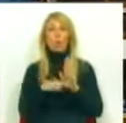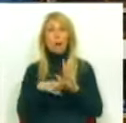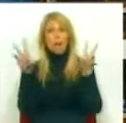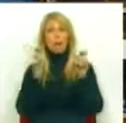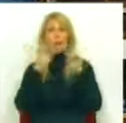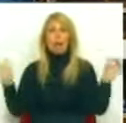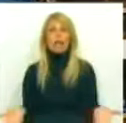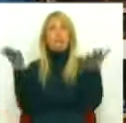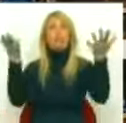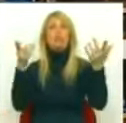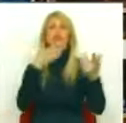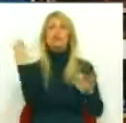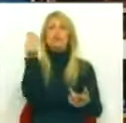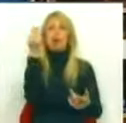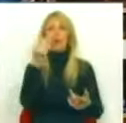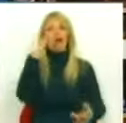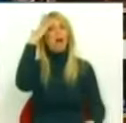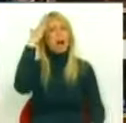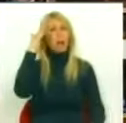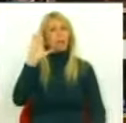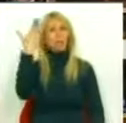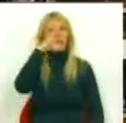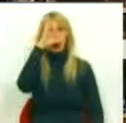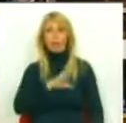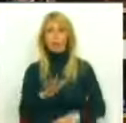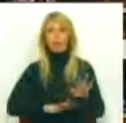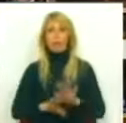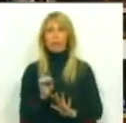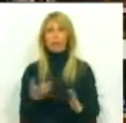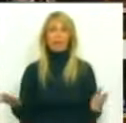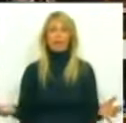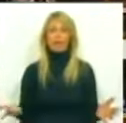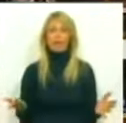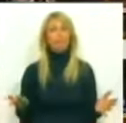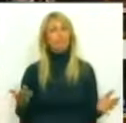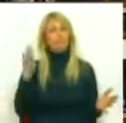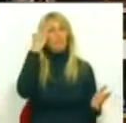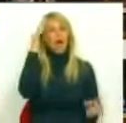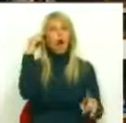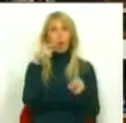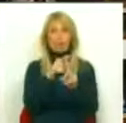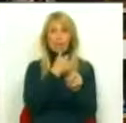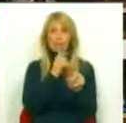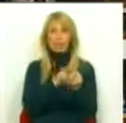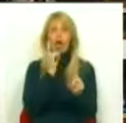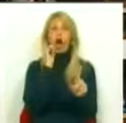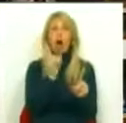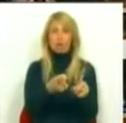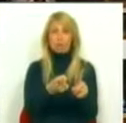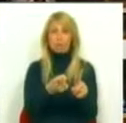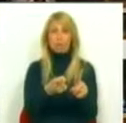Jovem. Creio ter sido o primeiro governo a fazê-lo e creio que se visa atingir com esta medida